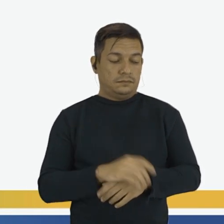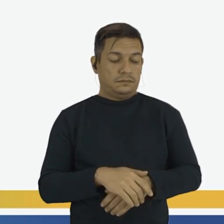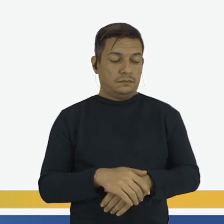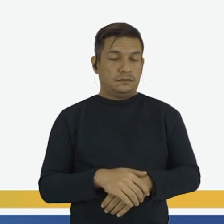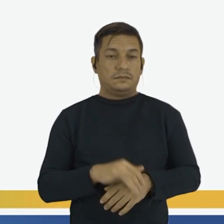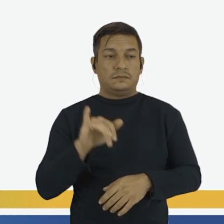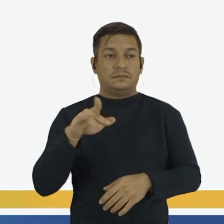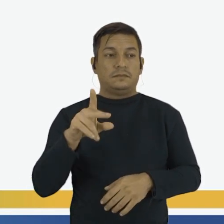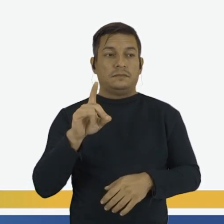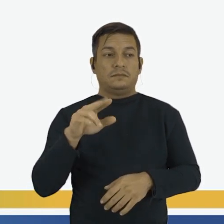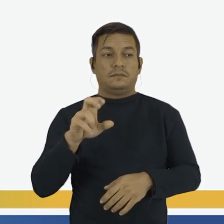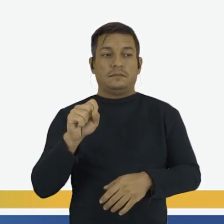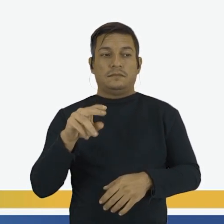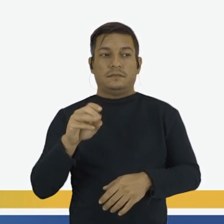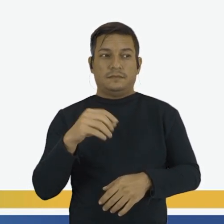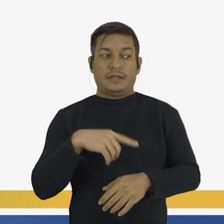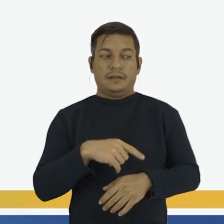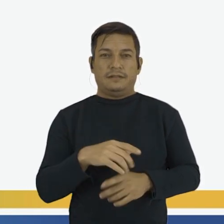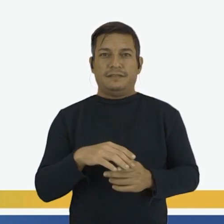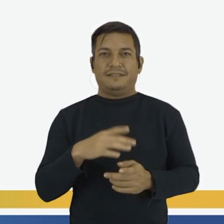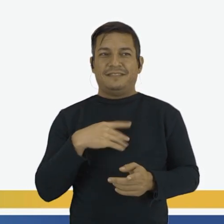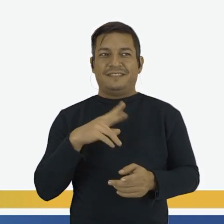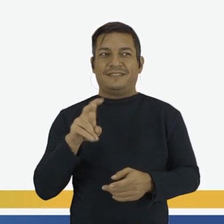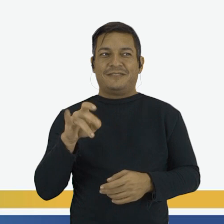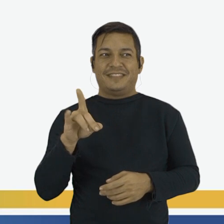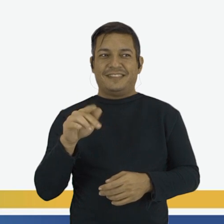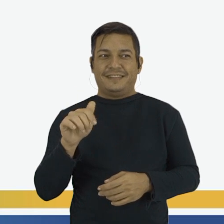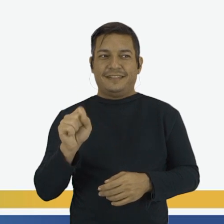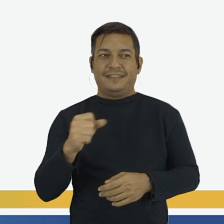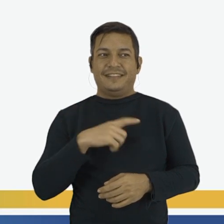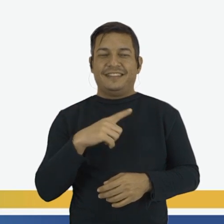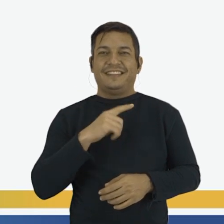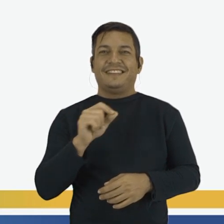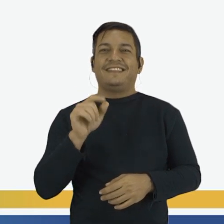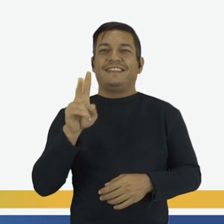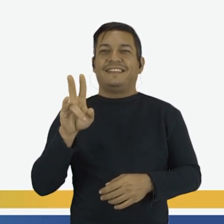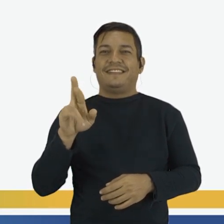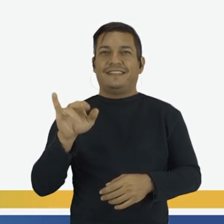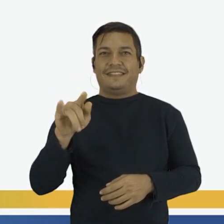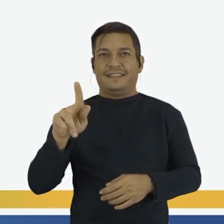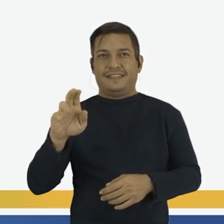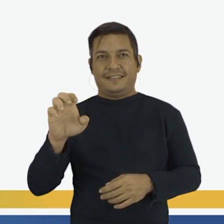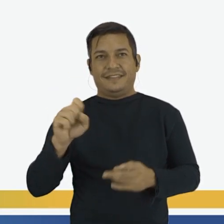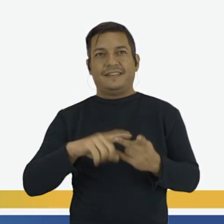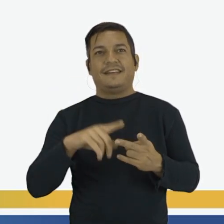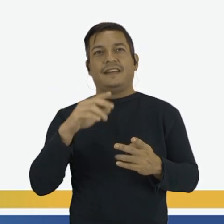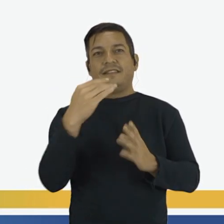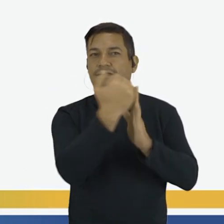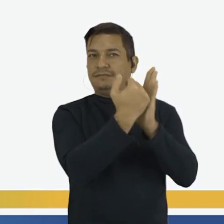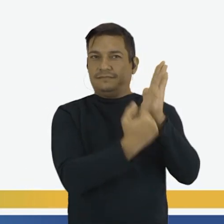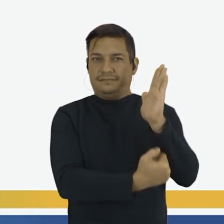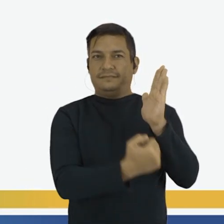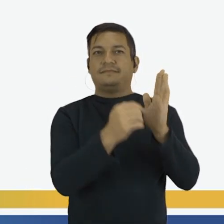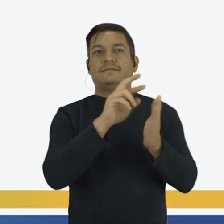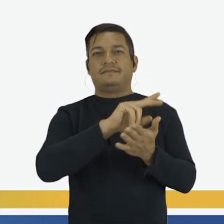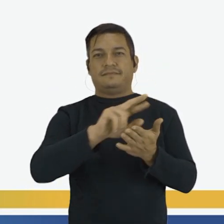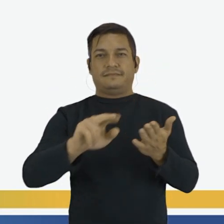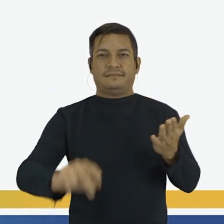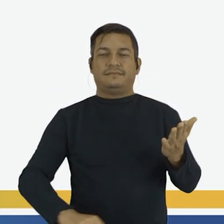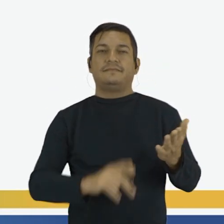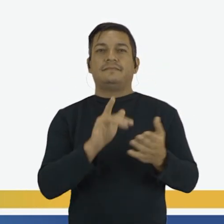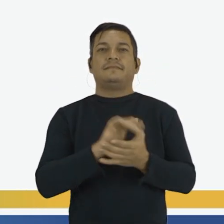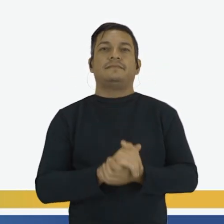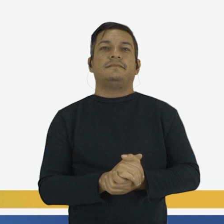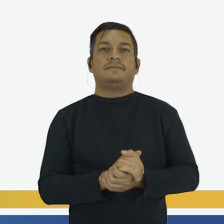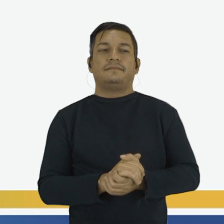No hinduísmo, nós temos o Vedas, que tem o Rig Veda, Sama Veda, Yajurveda e o